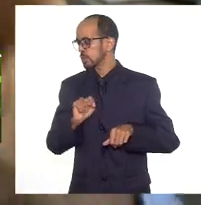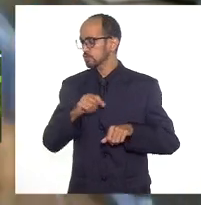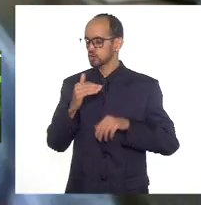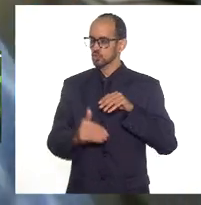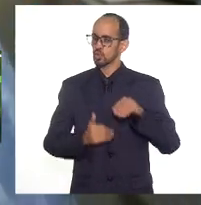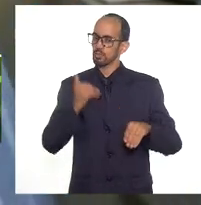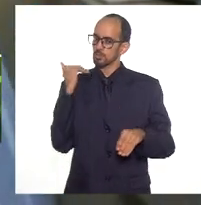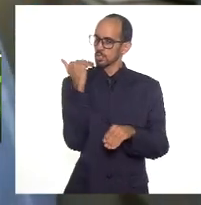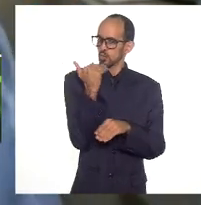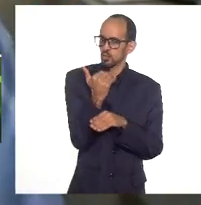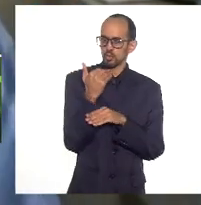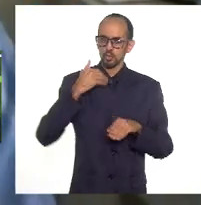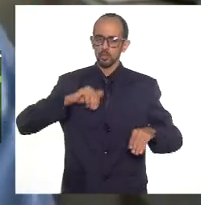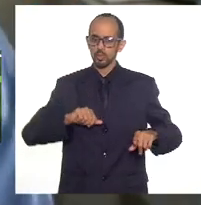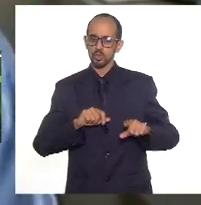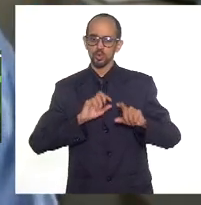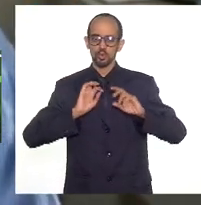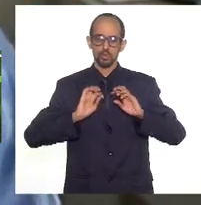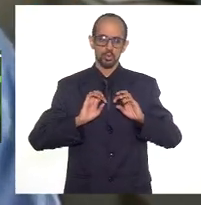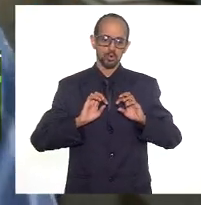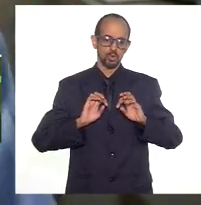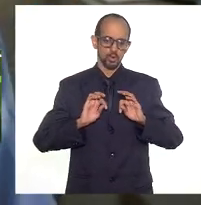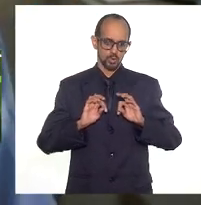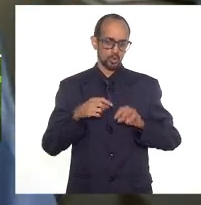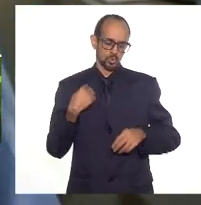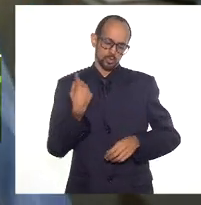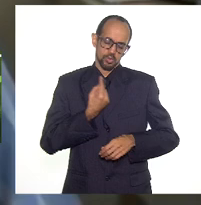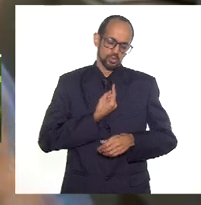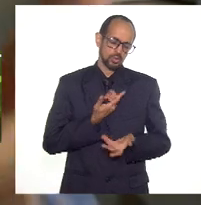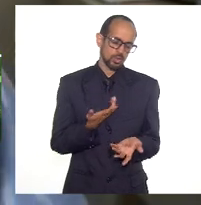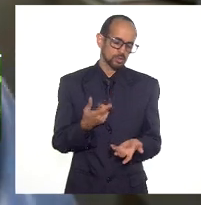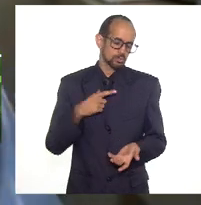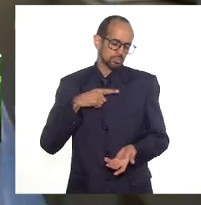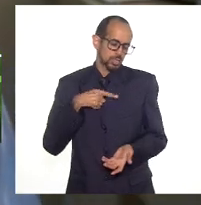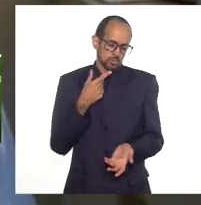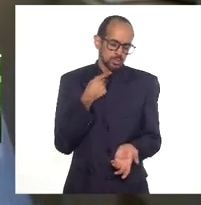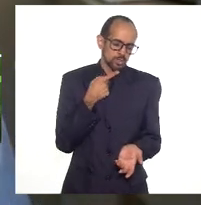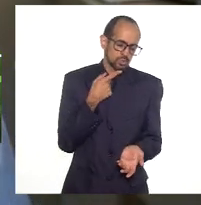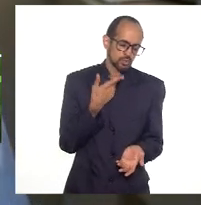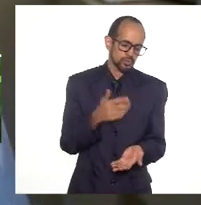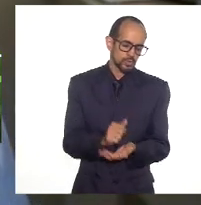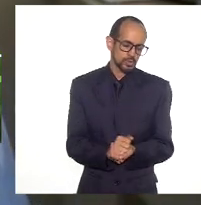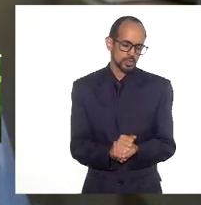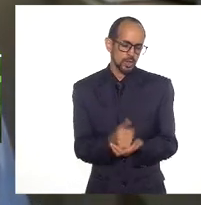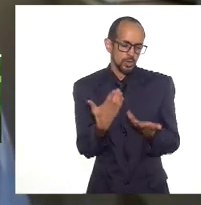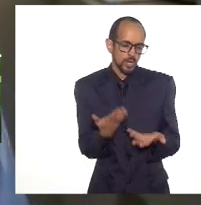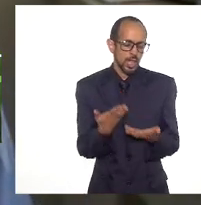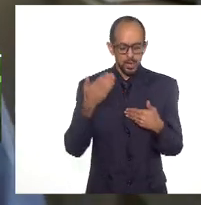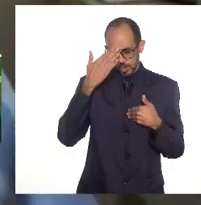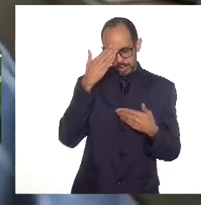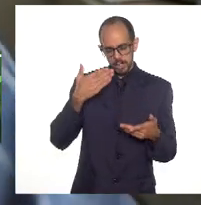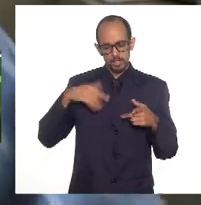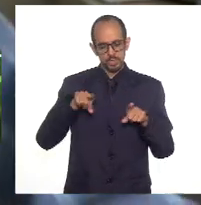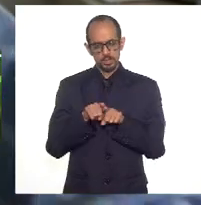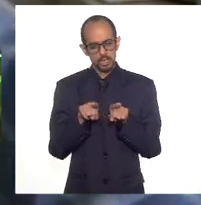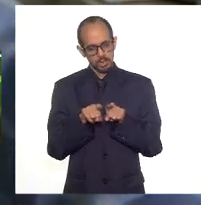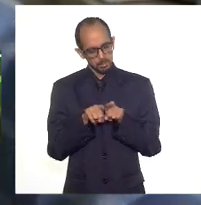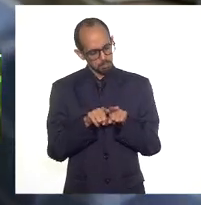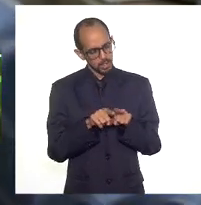o senhor desejar. Eu queria primeiro agradecer a sua